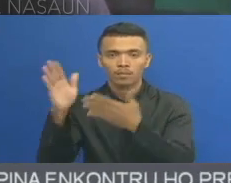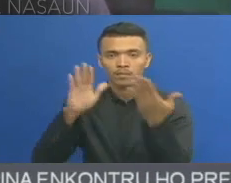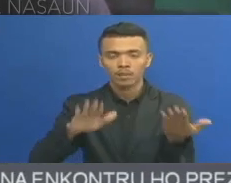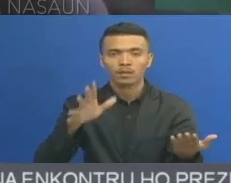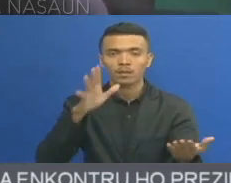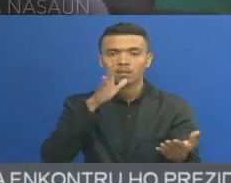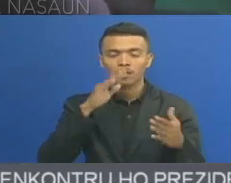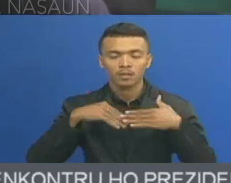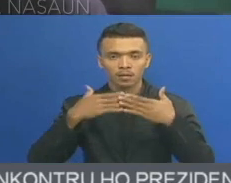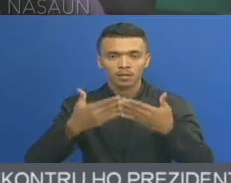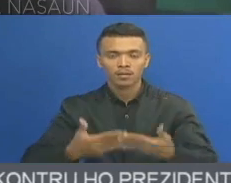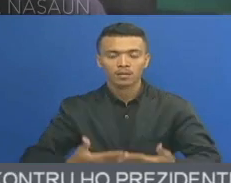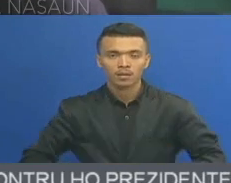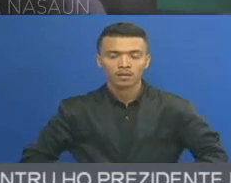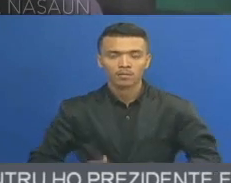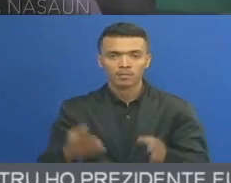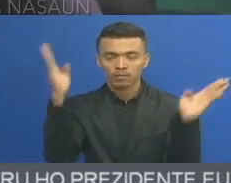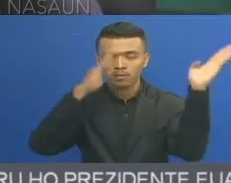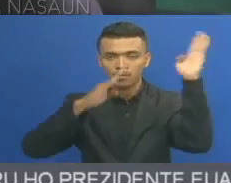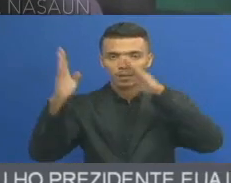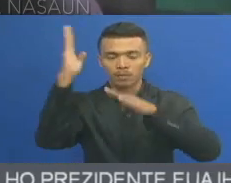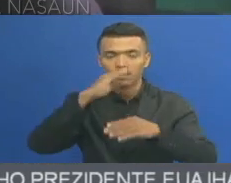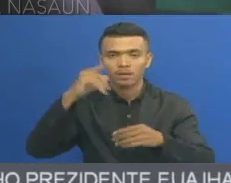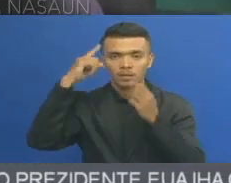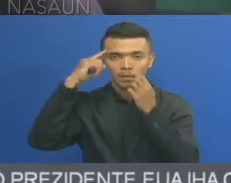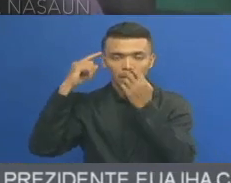cabun laran. Problema ainda né, tamba